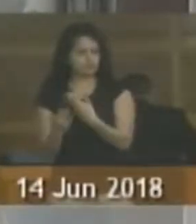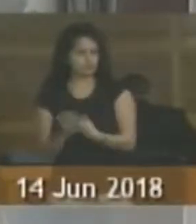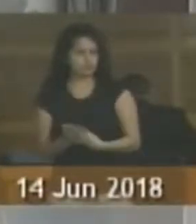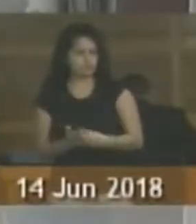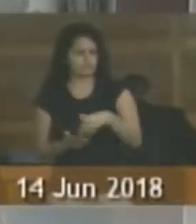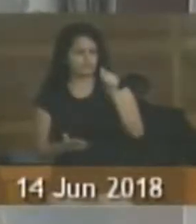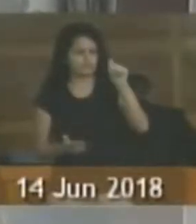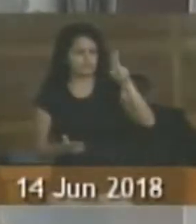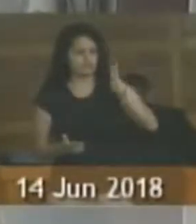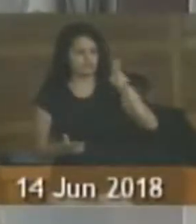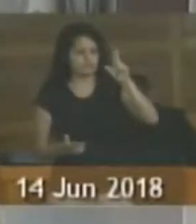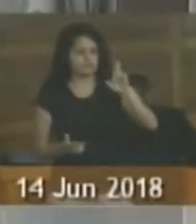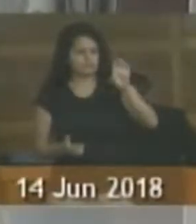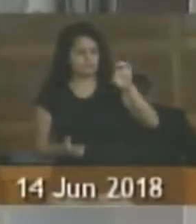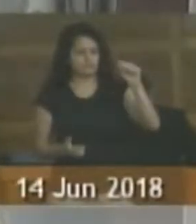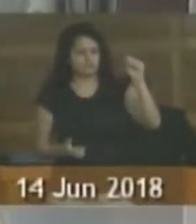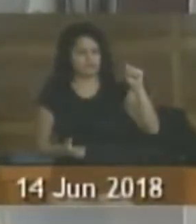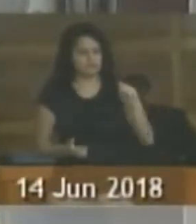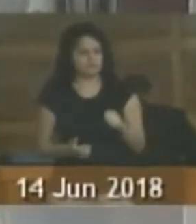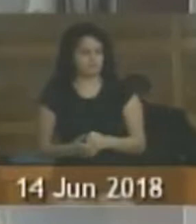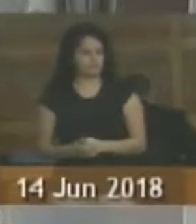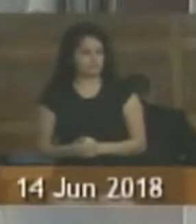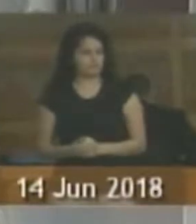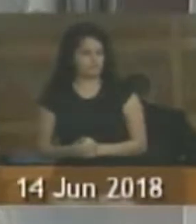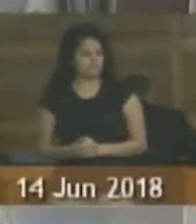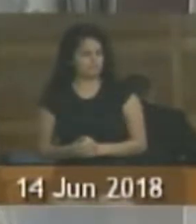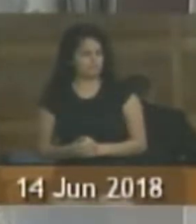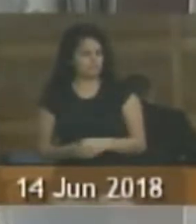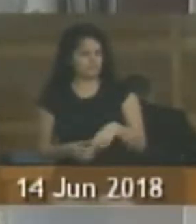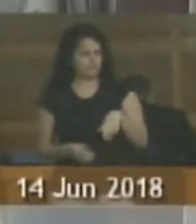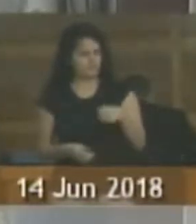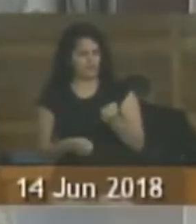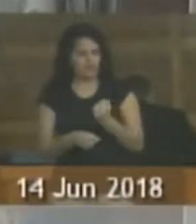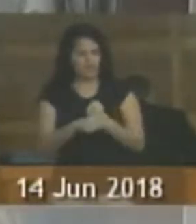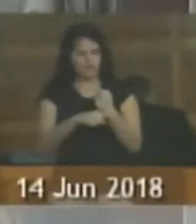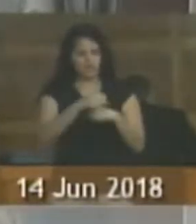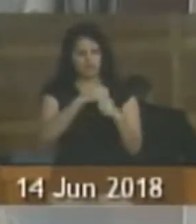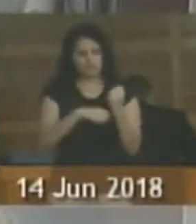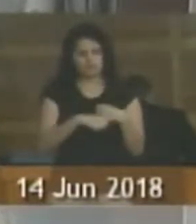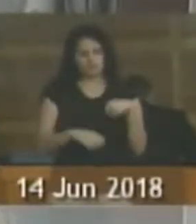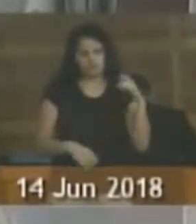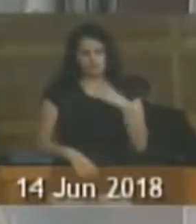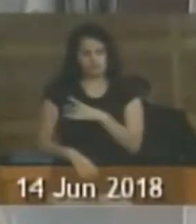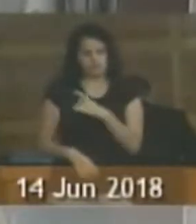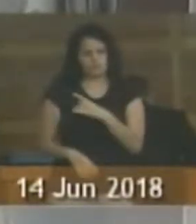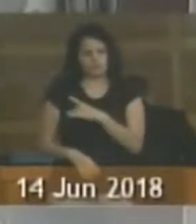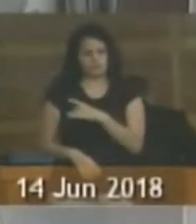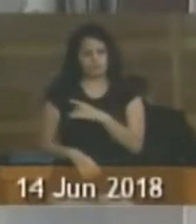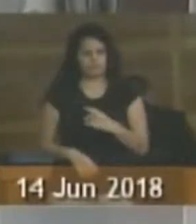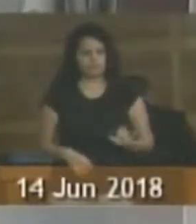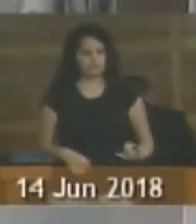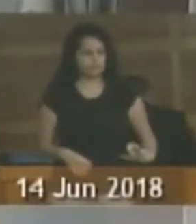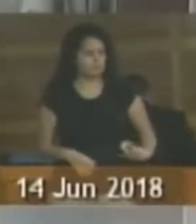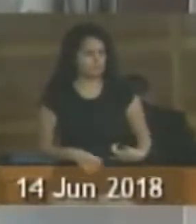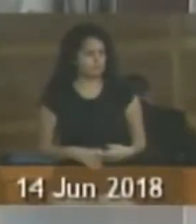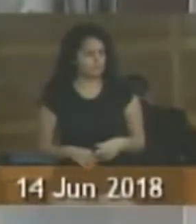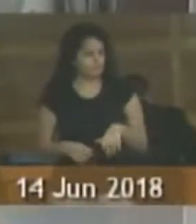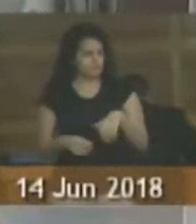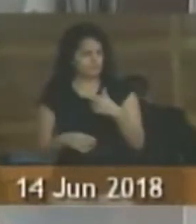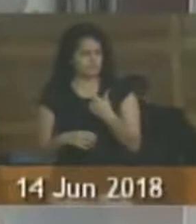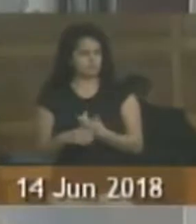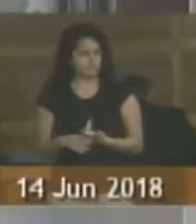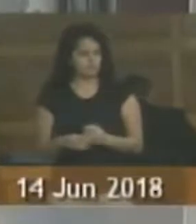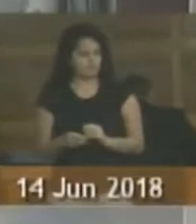Municipal Áurea Pires da Gama, que há anos vem sofrendo depredações e nada foi feito por parte